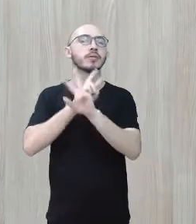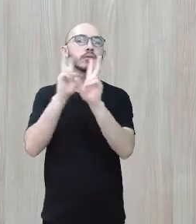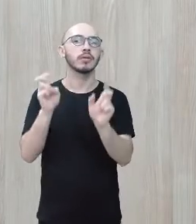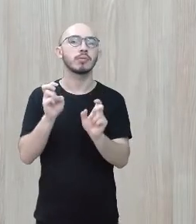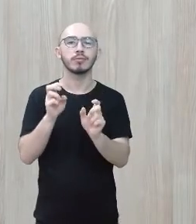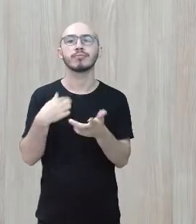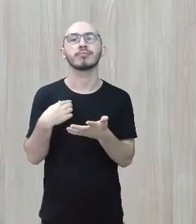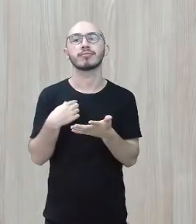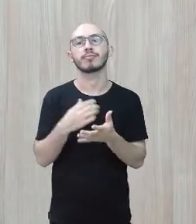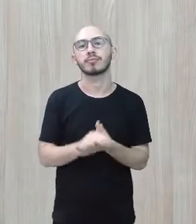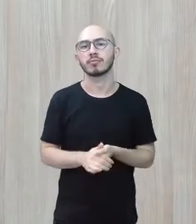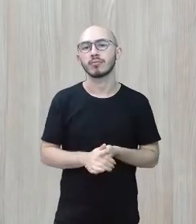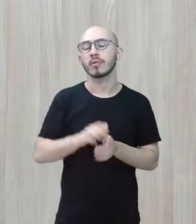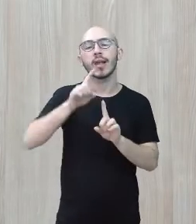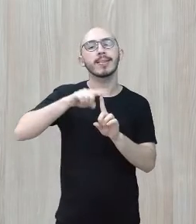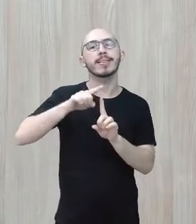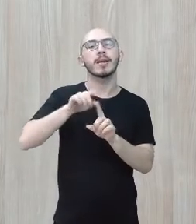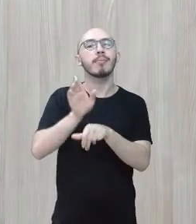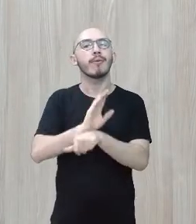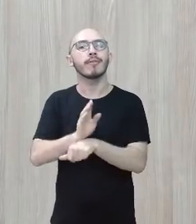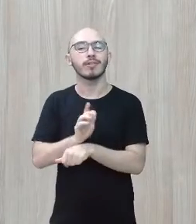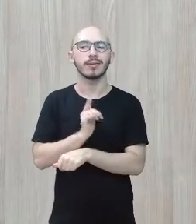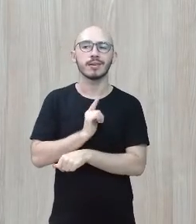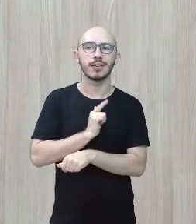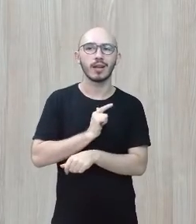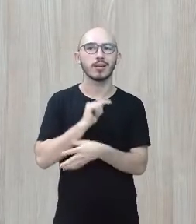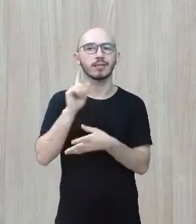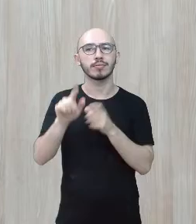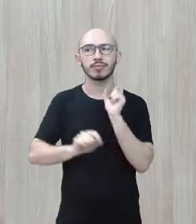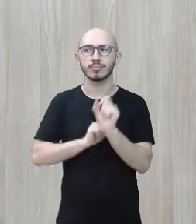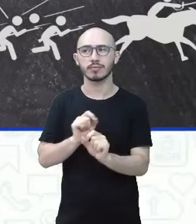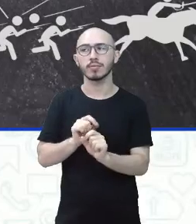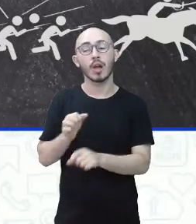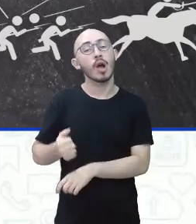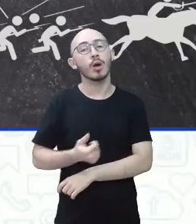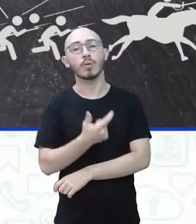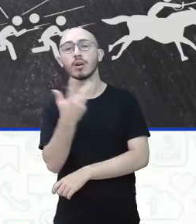os gêneros, dos filmes. Então, de acordo com a